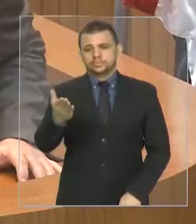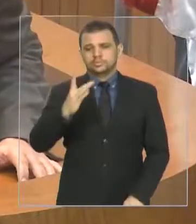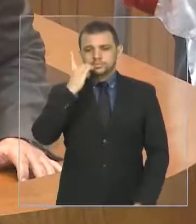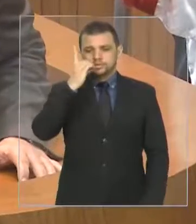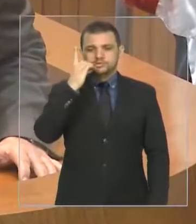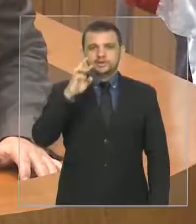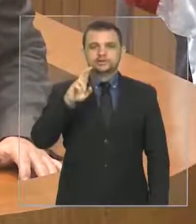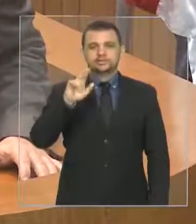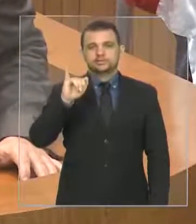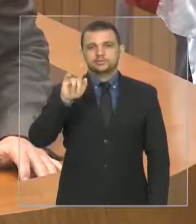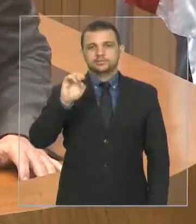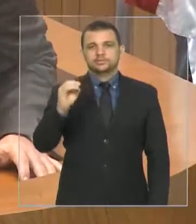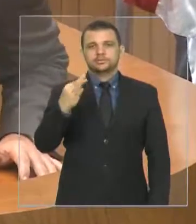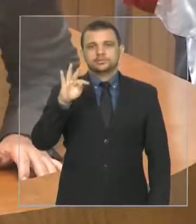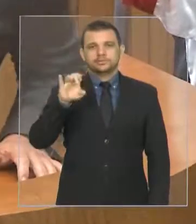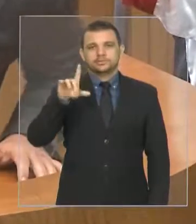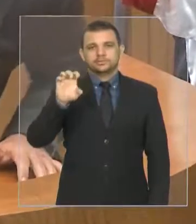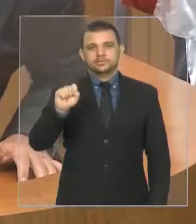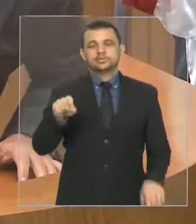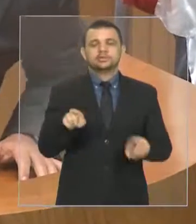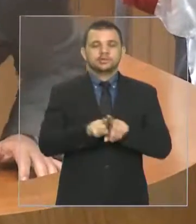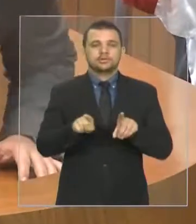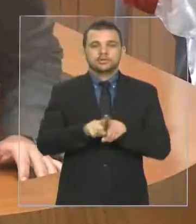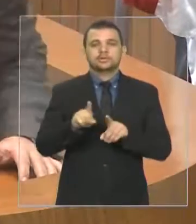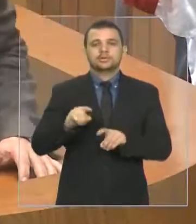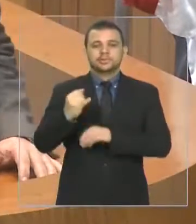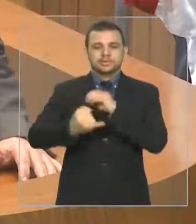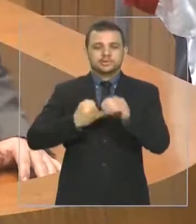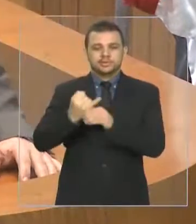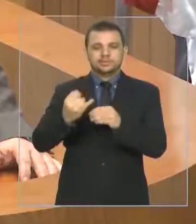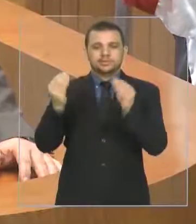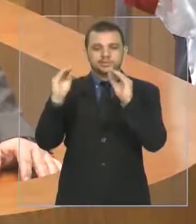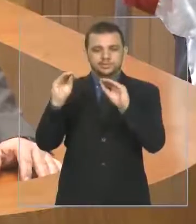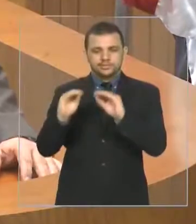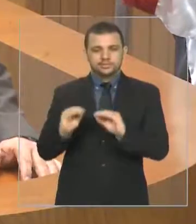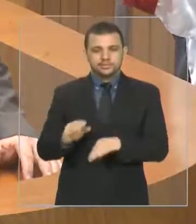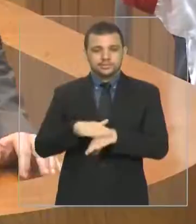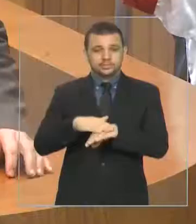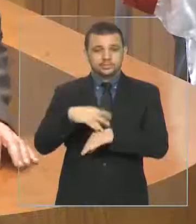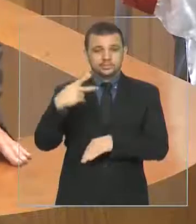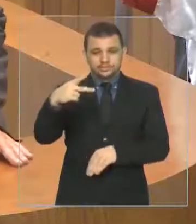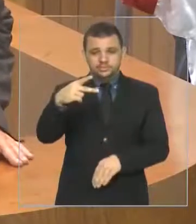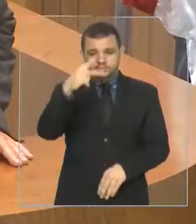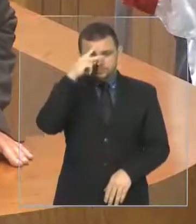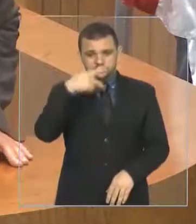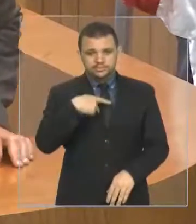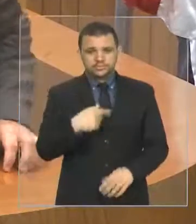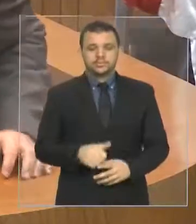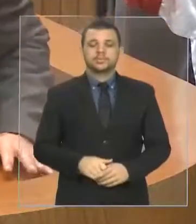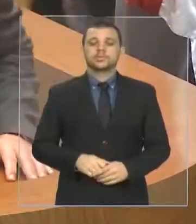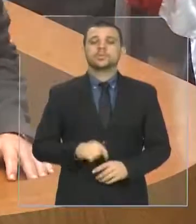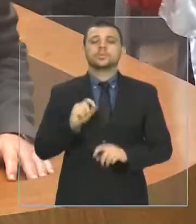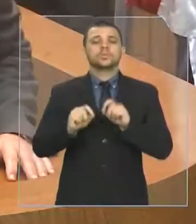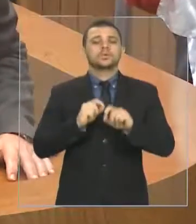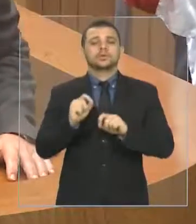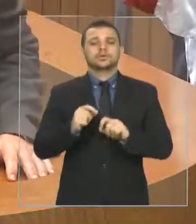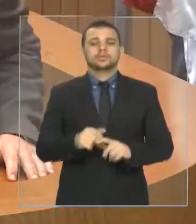Rigo Teles e de manifestação na rede social por Vossa Excelência, que é